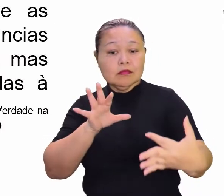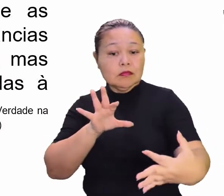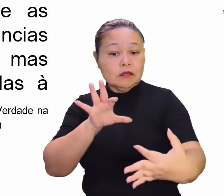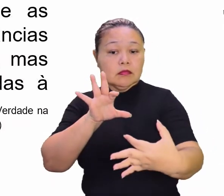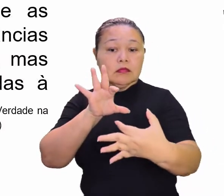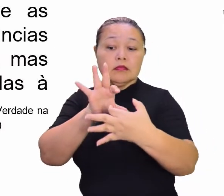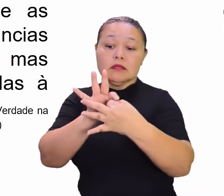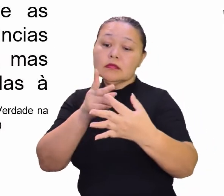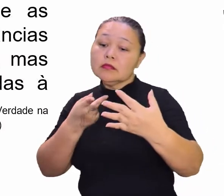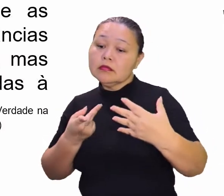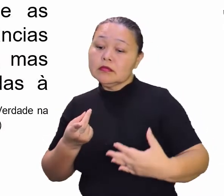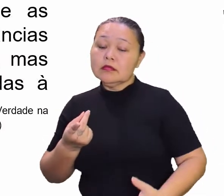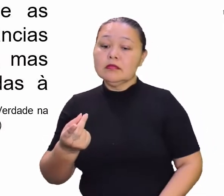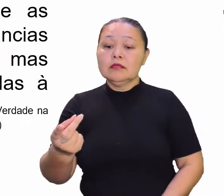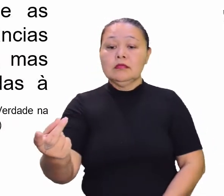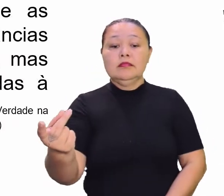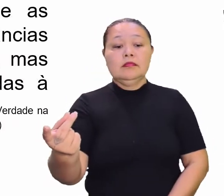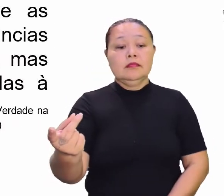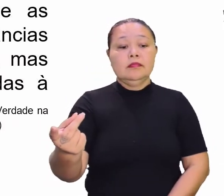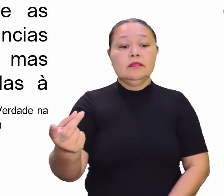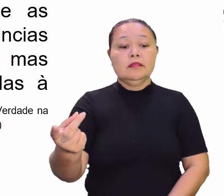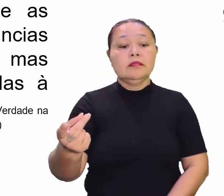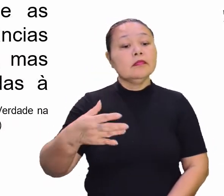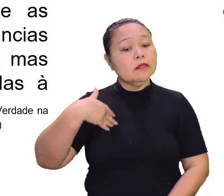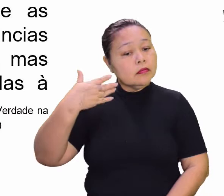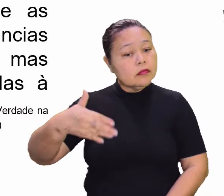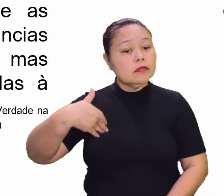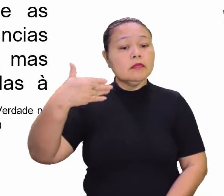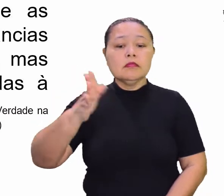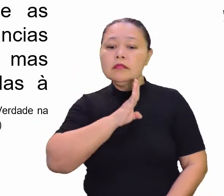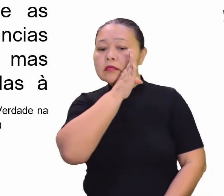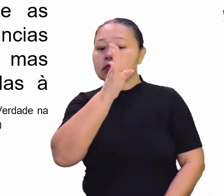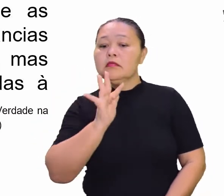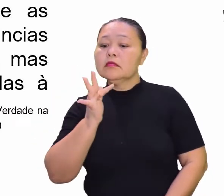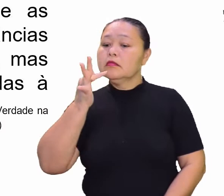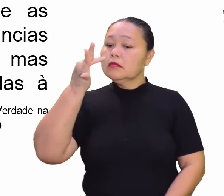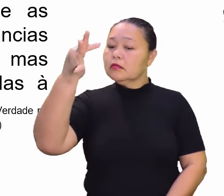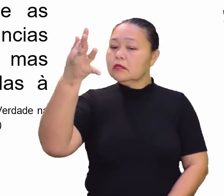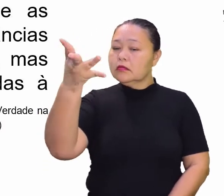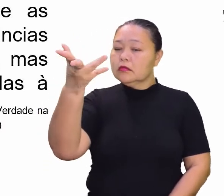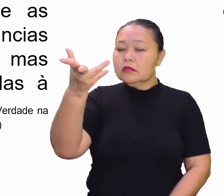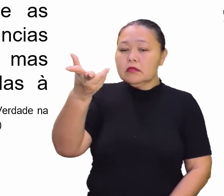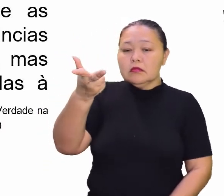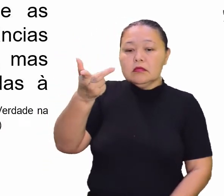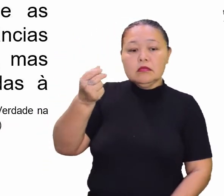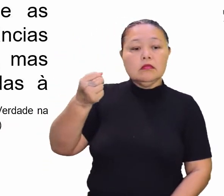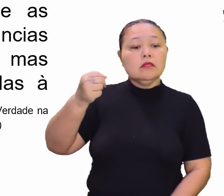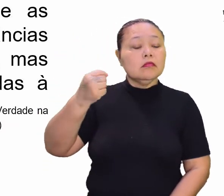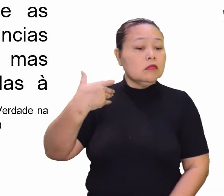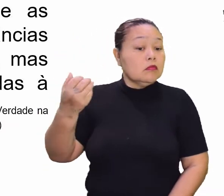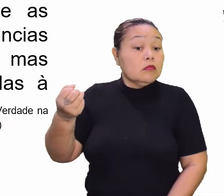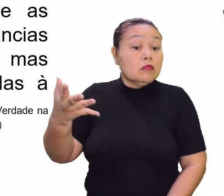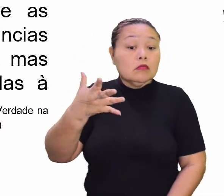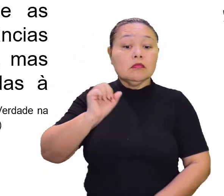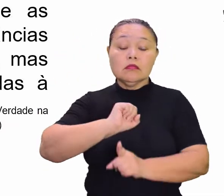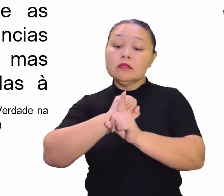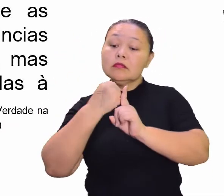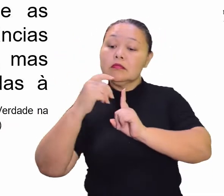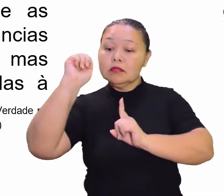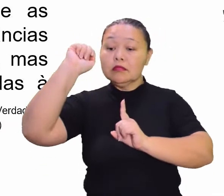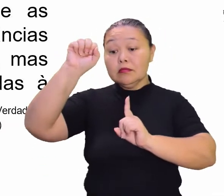deixá-lo aprisionar-nos para sempre. Avancemos em direção a um futuro glorioso de uma